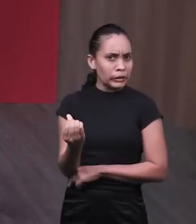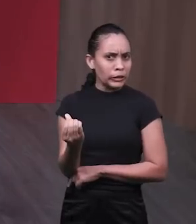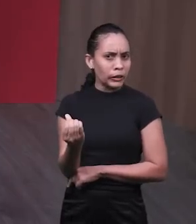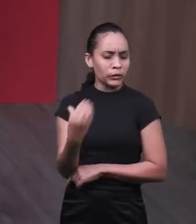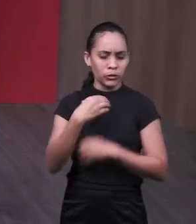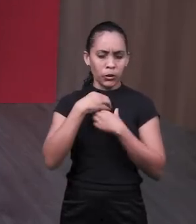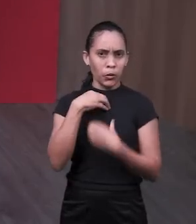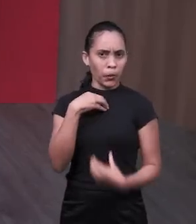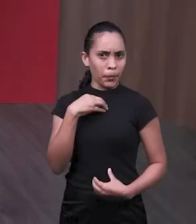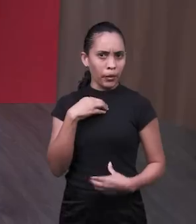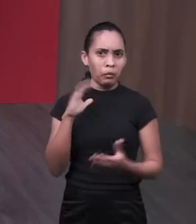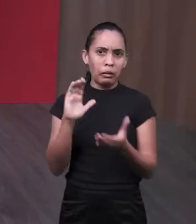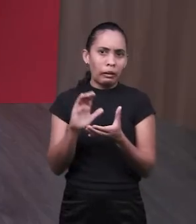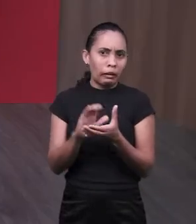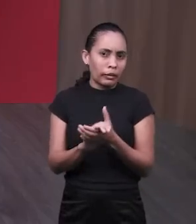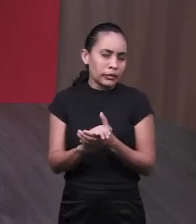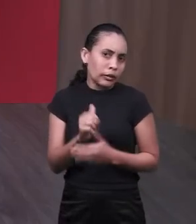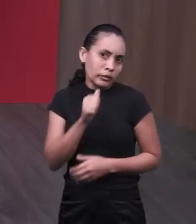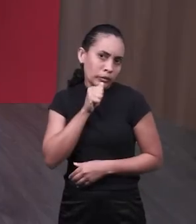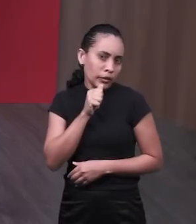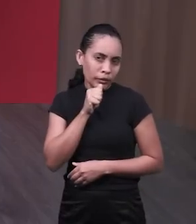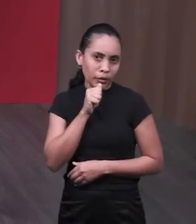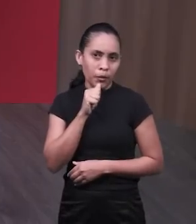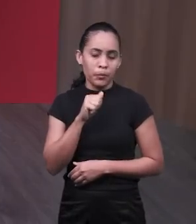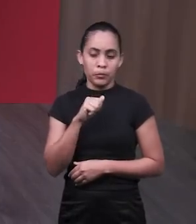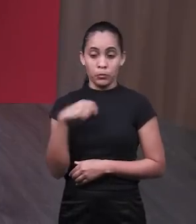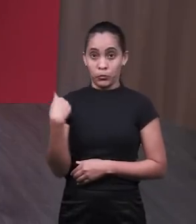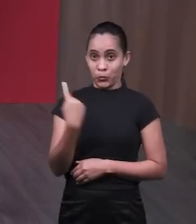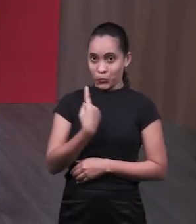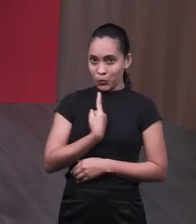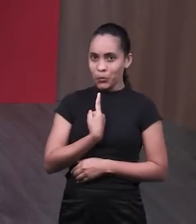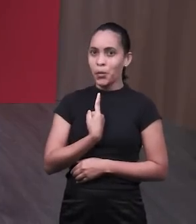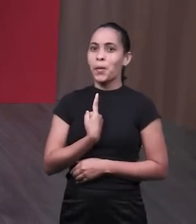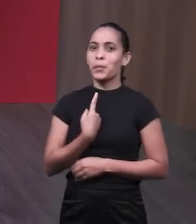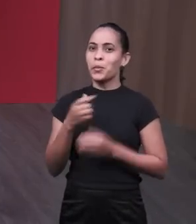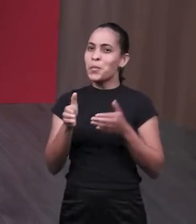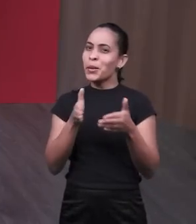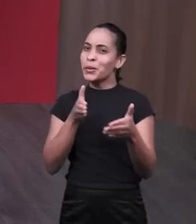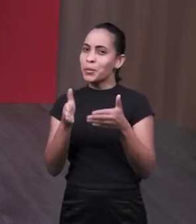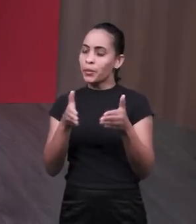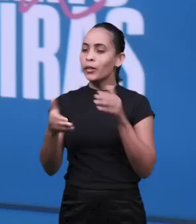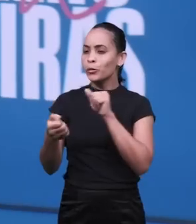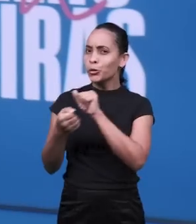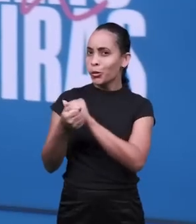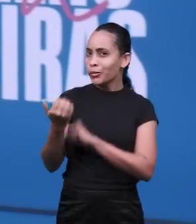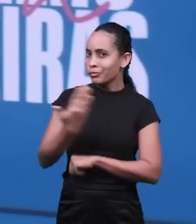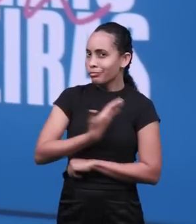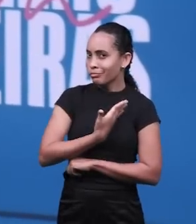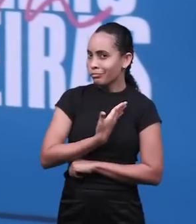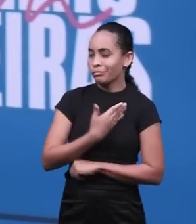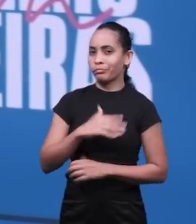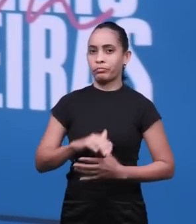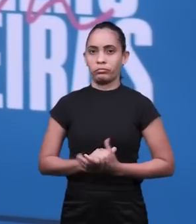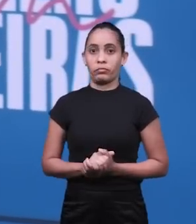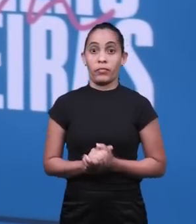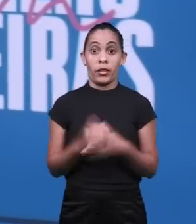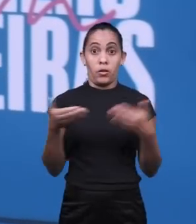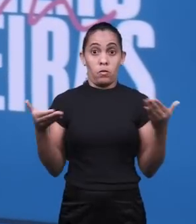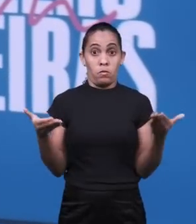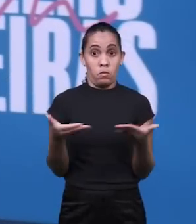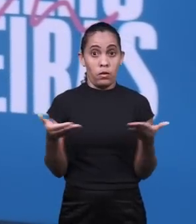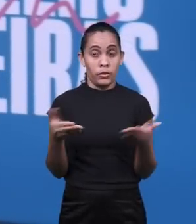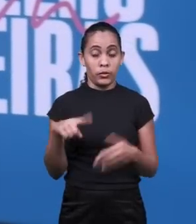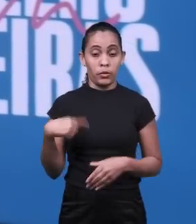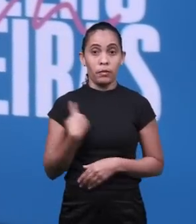ainda não era nem casado ainda, e tivemos esse período juntos. Mas nós gostaríamos agora